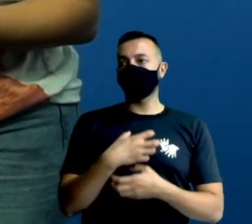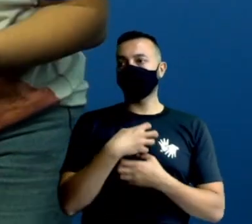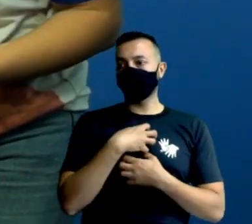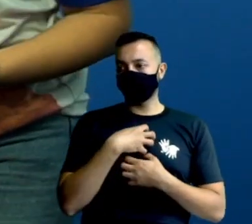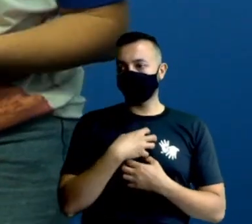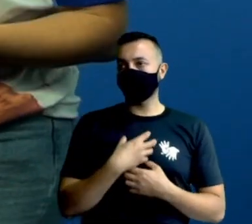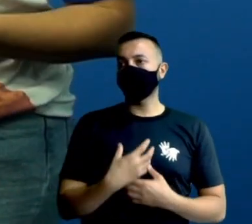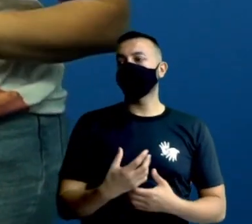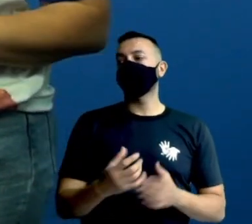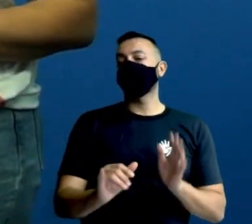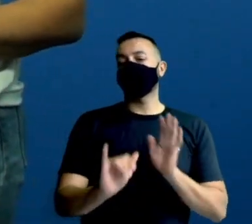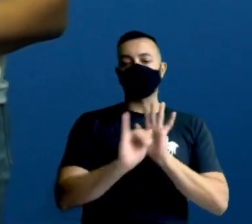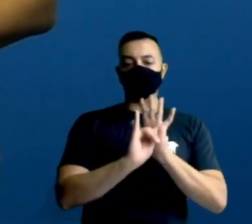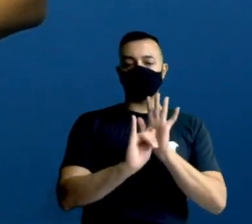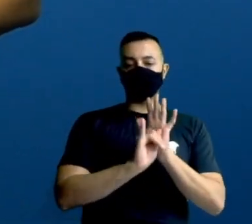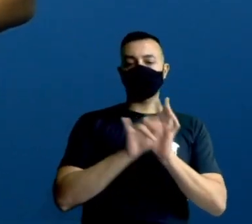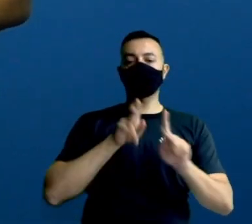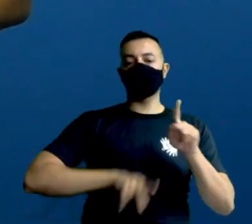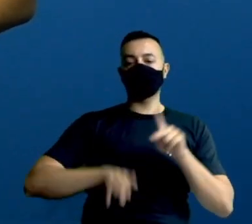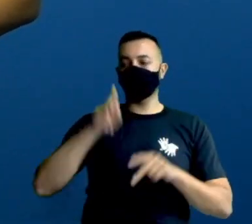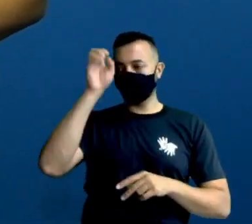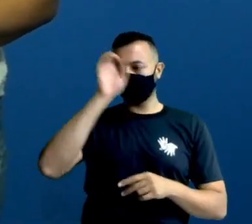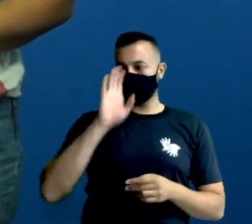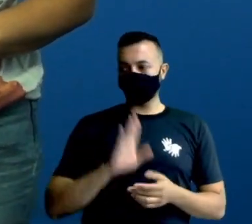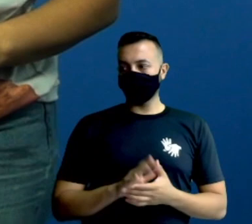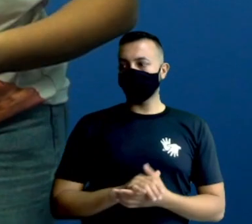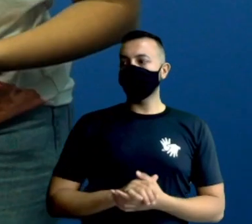de identidade do povo brasileiro.